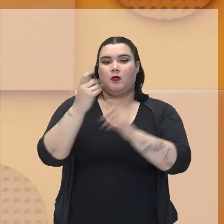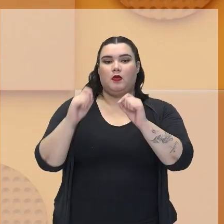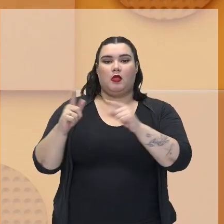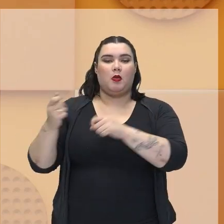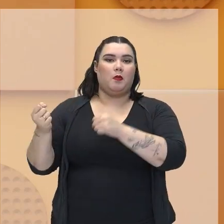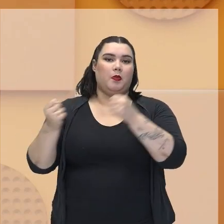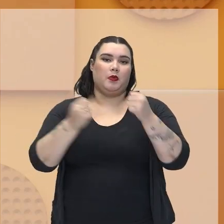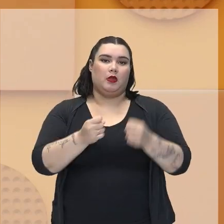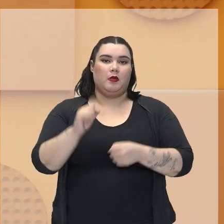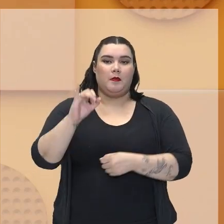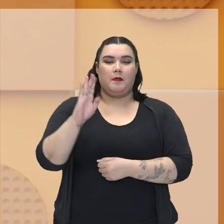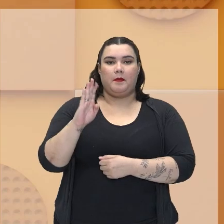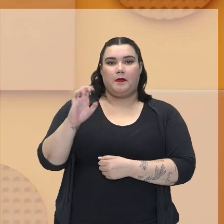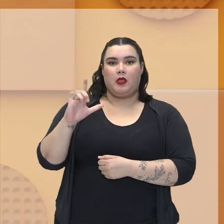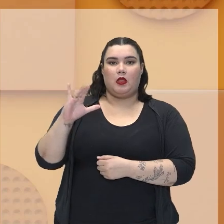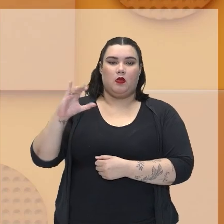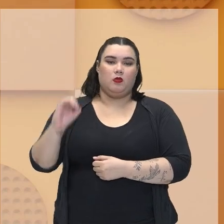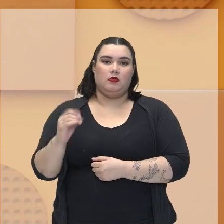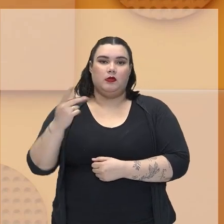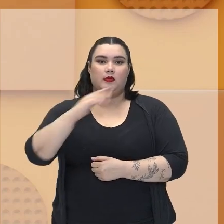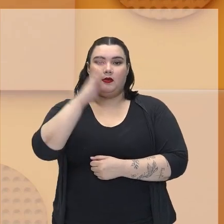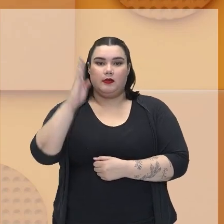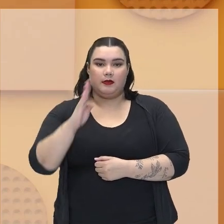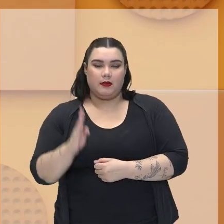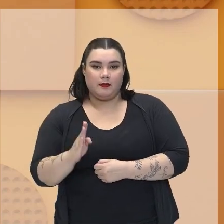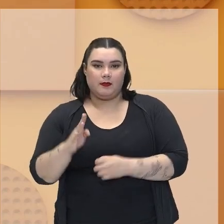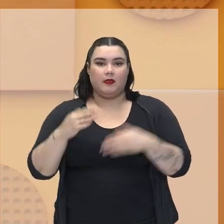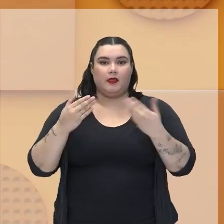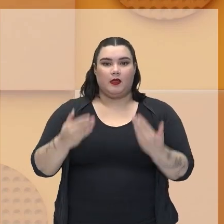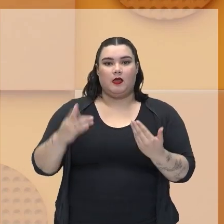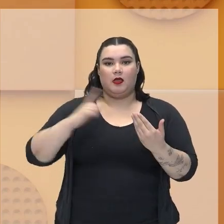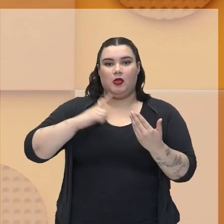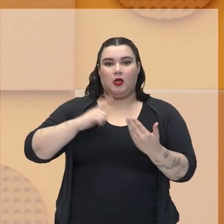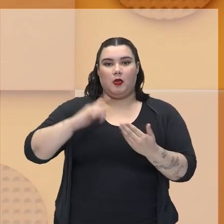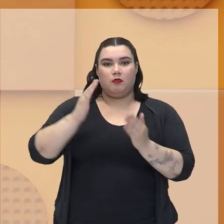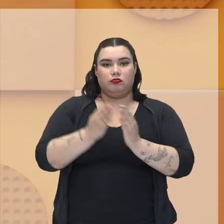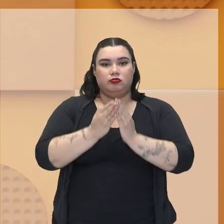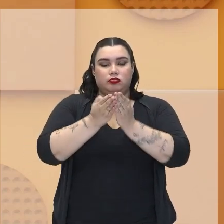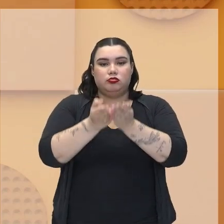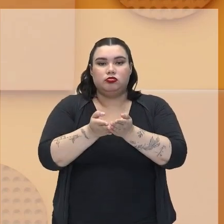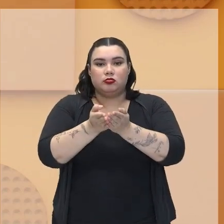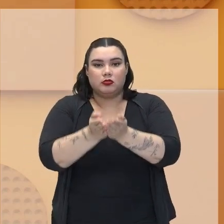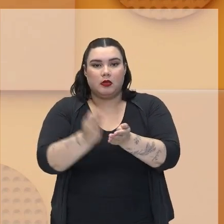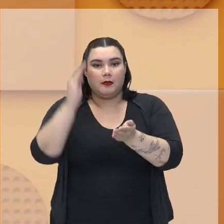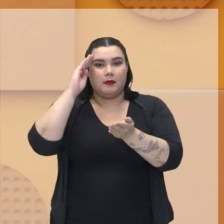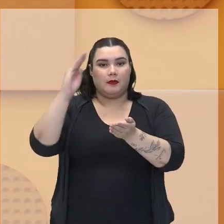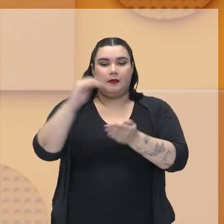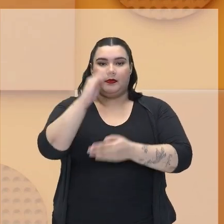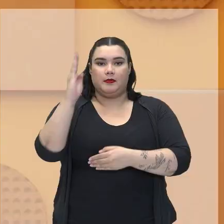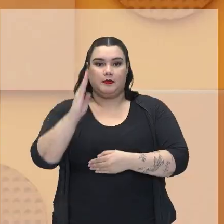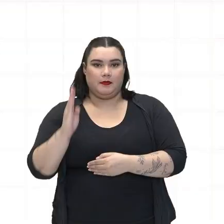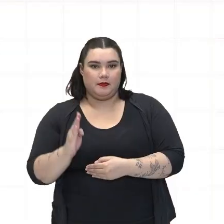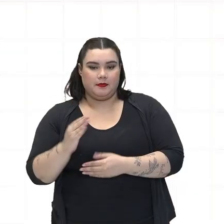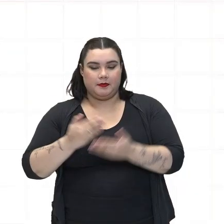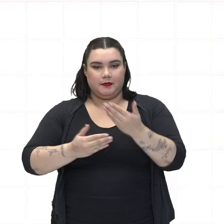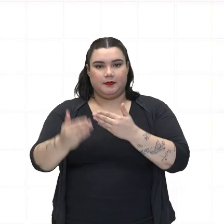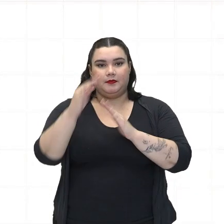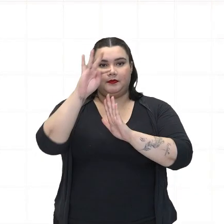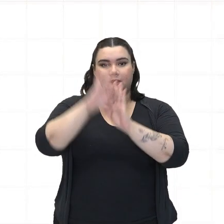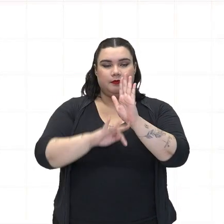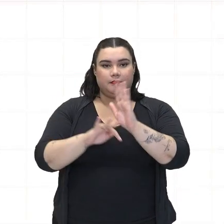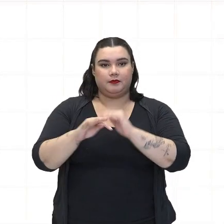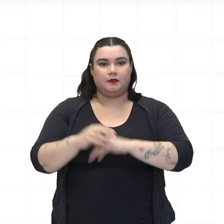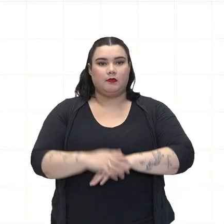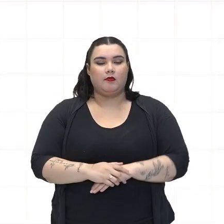bélico brasileiro, justamente a Marinha Brasileira, a Armada Nacional. Vamos adiante com o texto. Vamos lá,